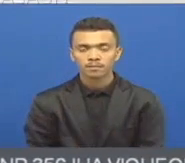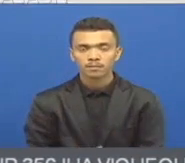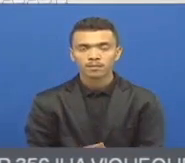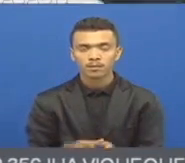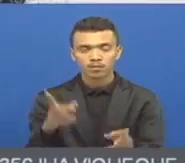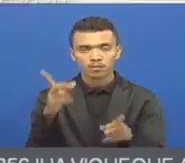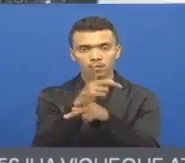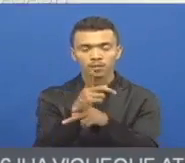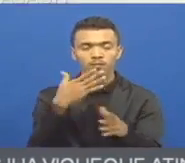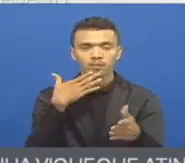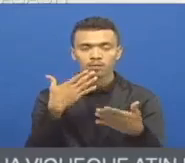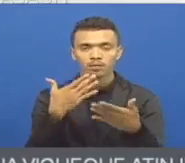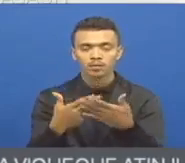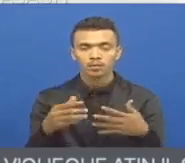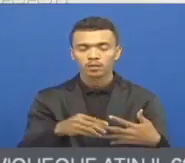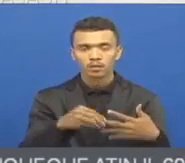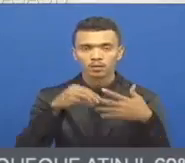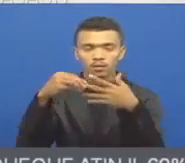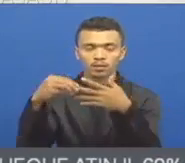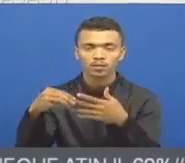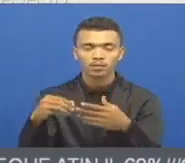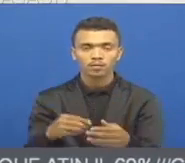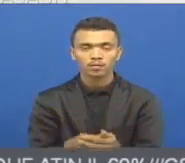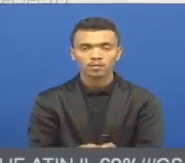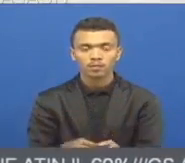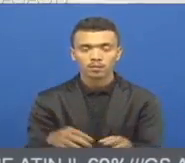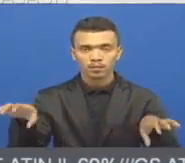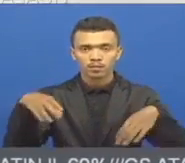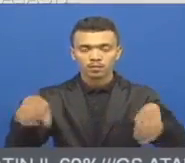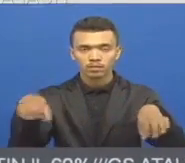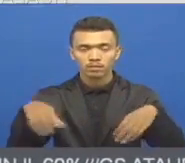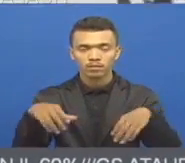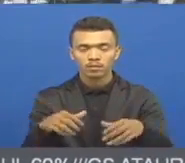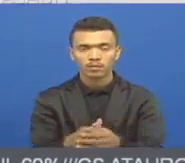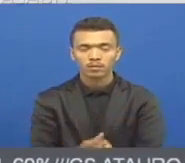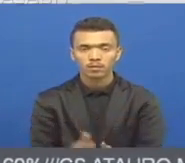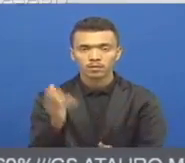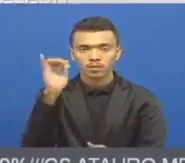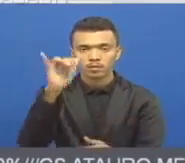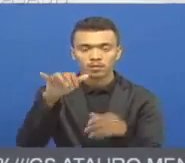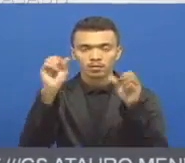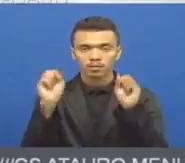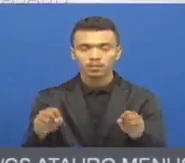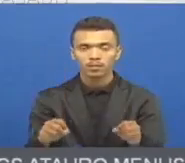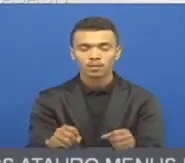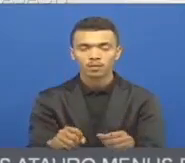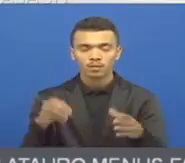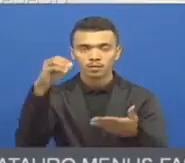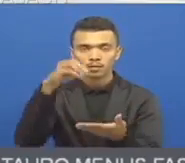maneza di aglitan. Lulu iha alocação. Serviço, seja bele halo management